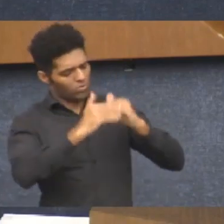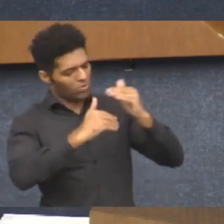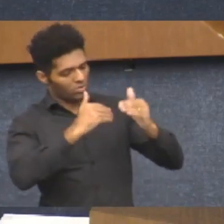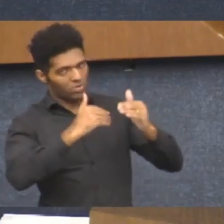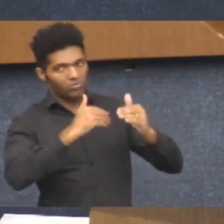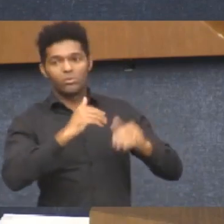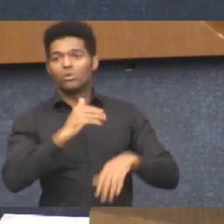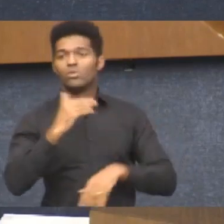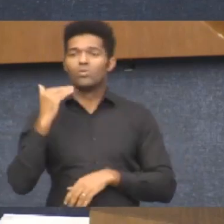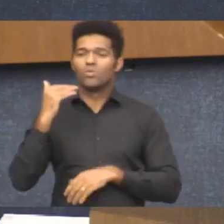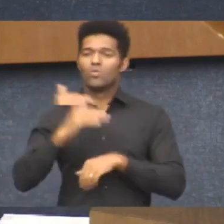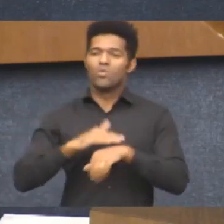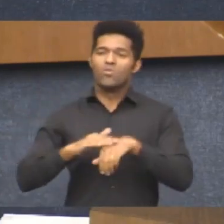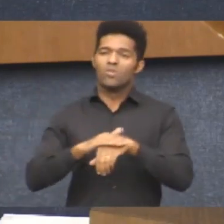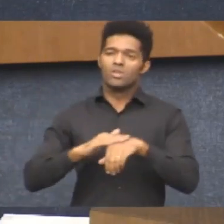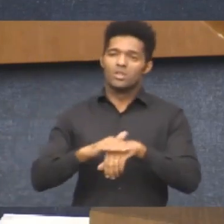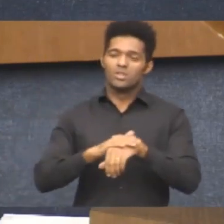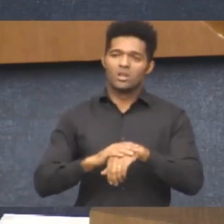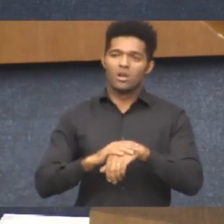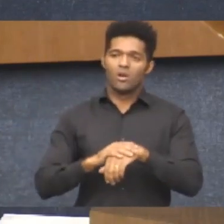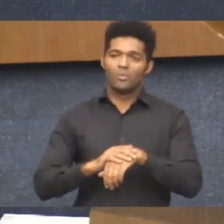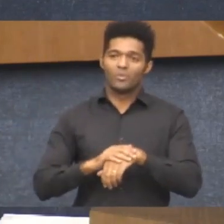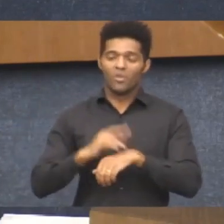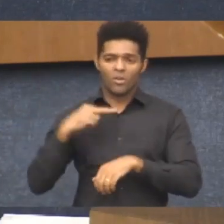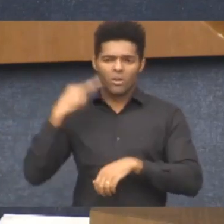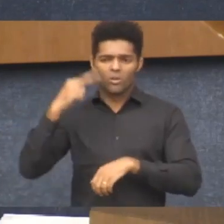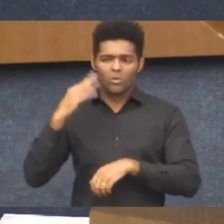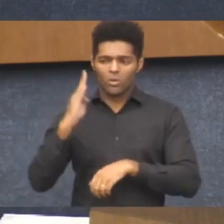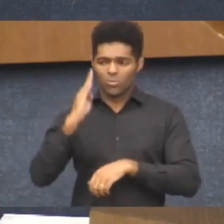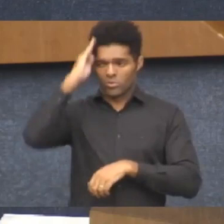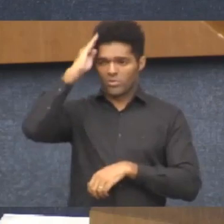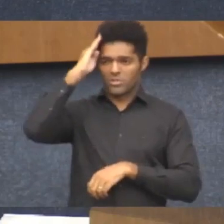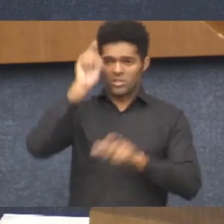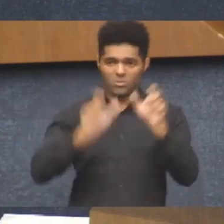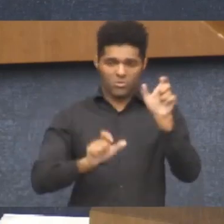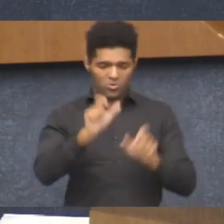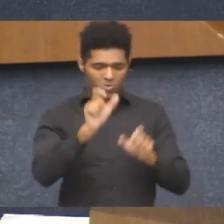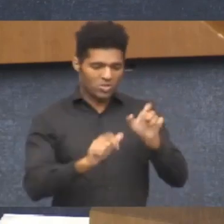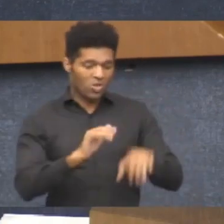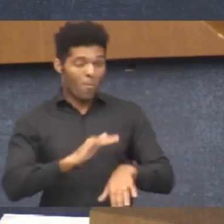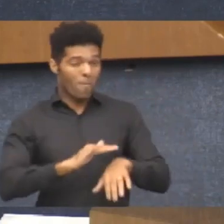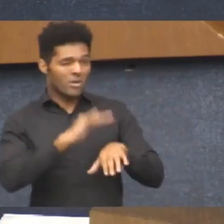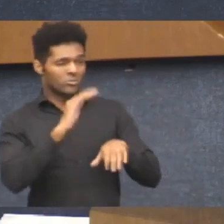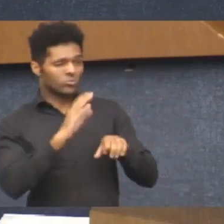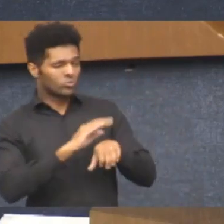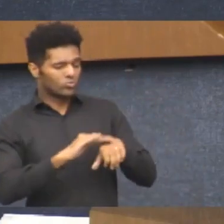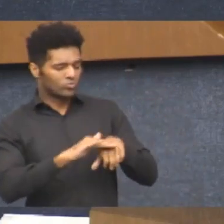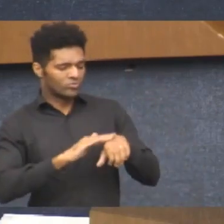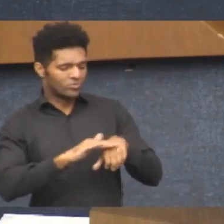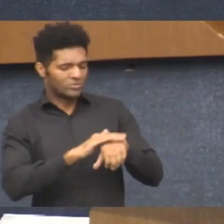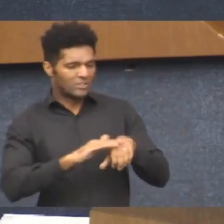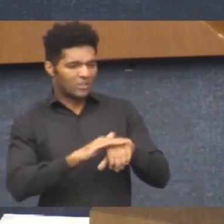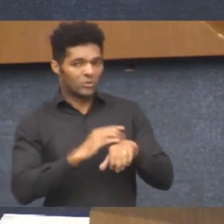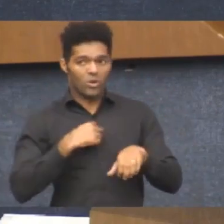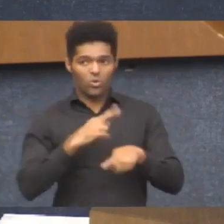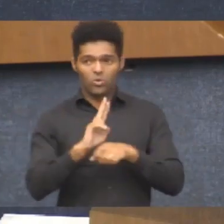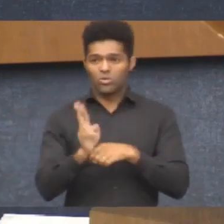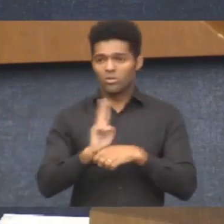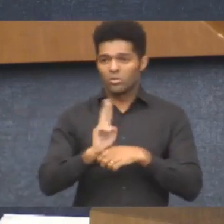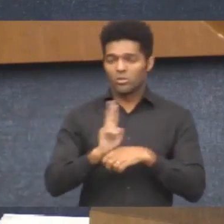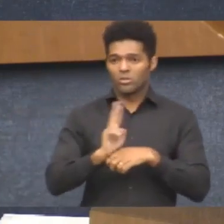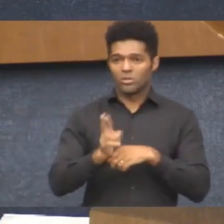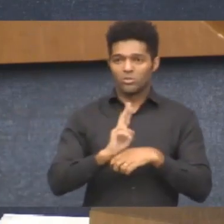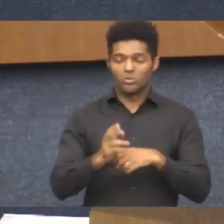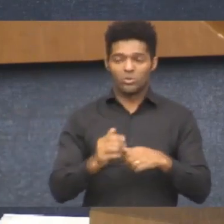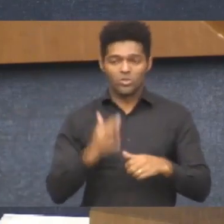O Bruno talvez tenha sido das pessoas que eu mais conversei enquanto eu fui gestor de atenção primária nesse município de Belo Horizonte. Eu, gerente